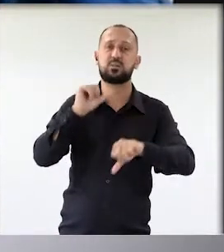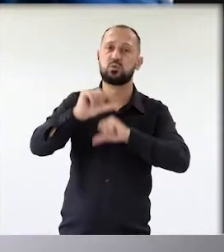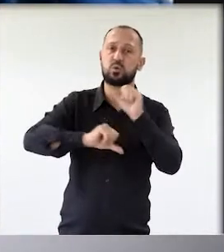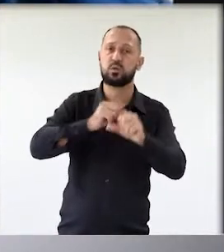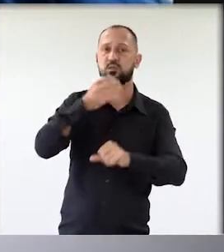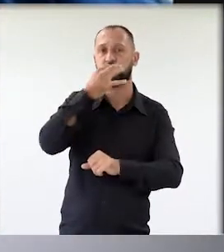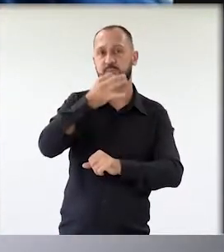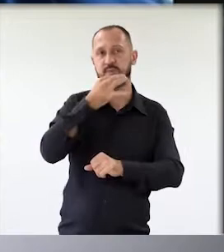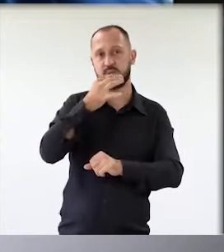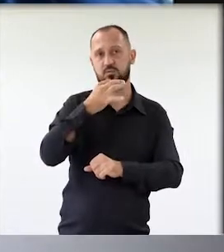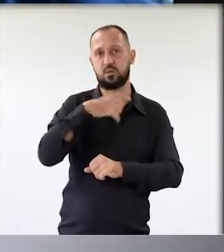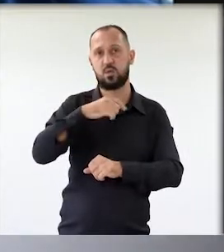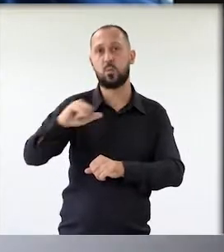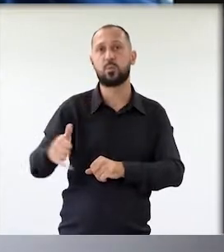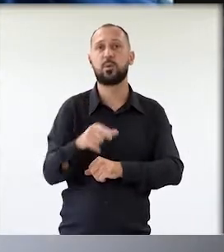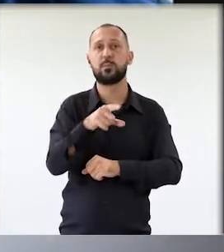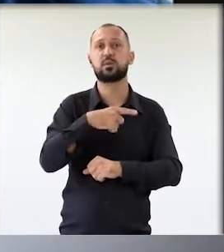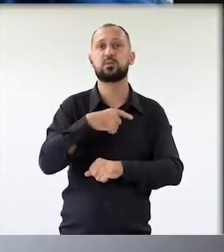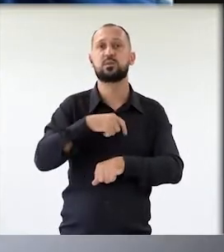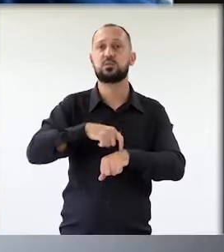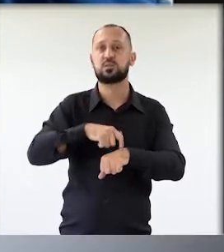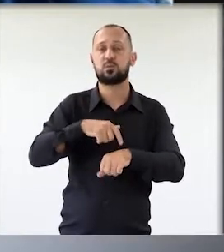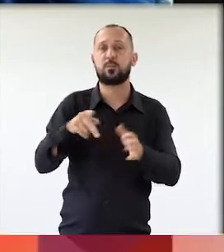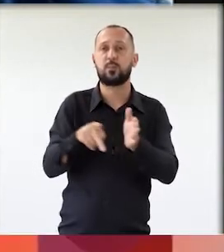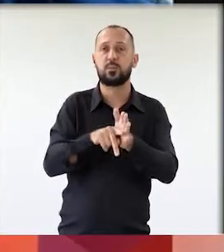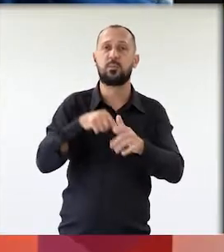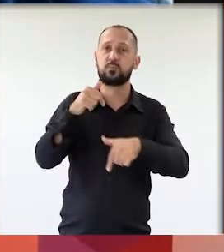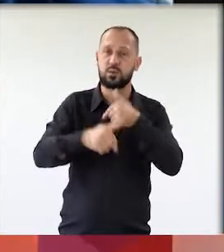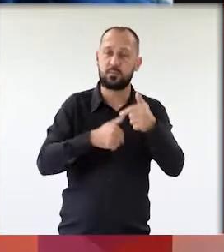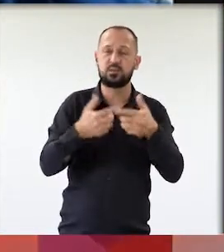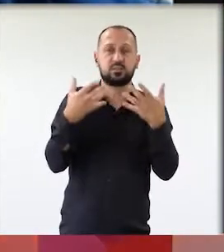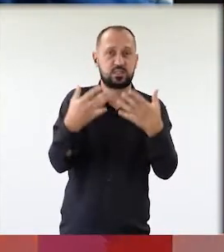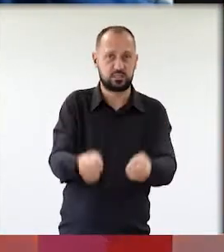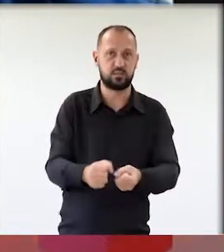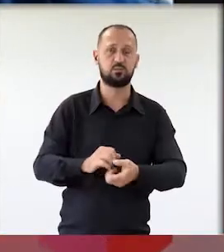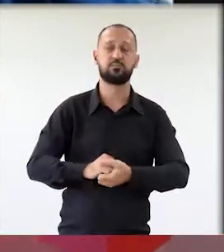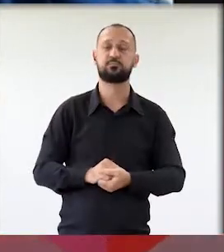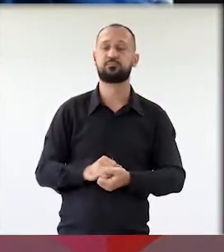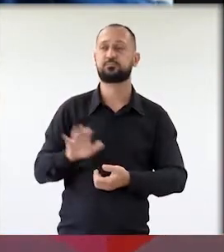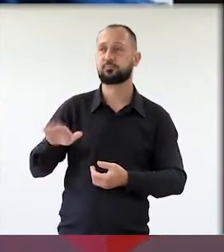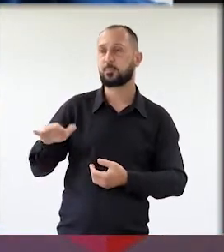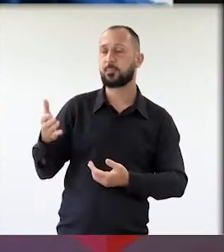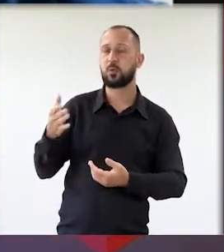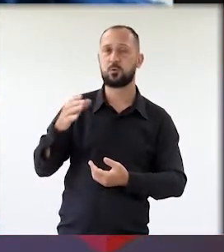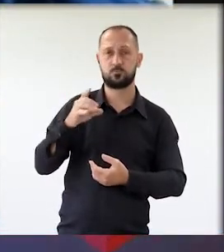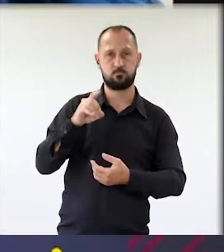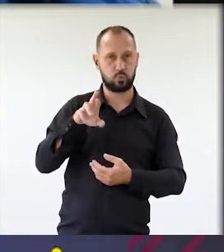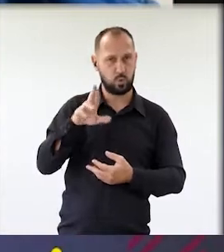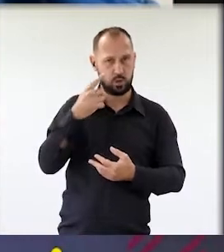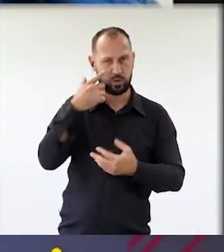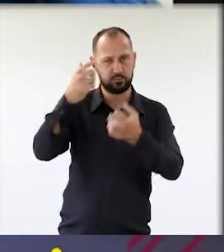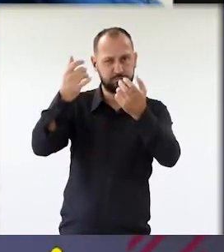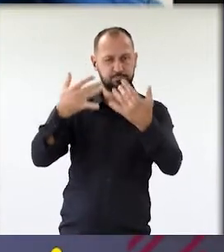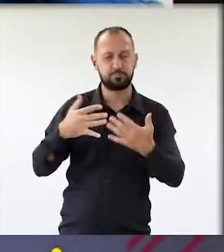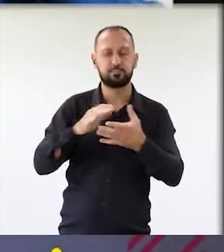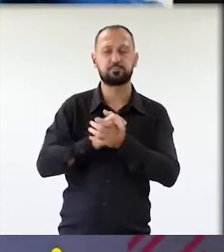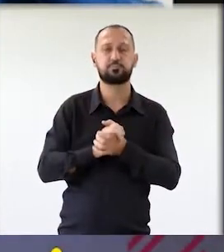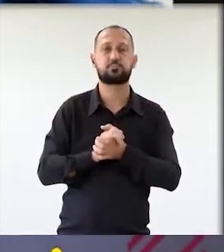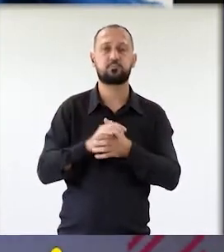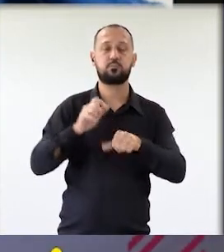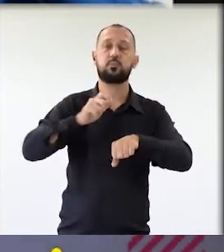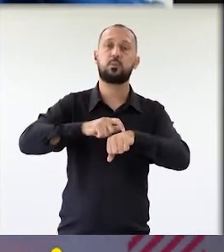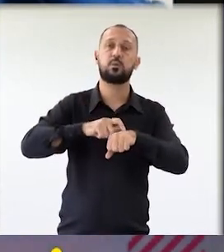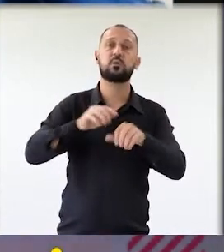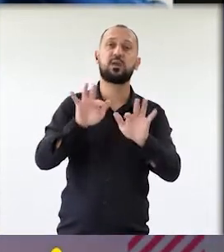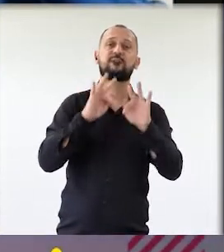visão e dar oportunidade para esses adolescentes para que sejam acolhidos aí no mercado de forma legal. E, doutora Débora, agora falando um pouquinho